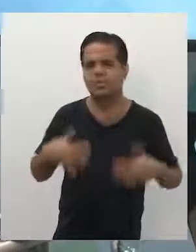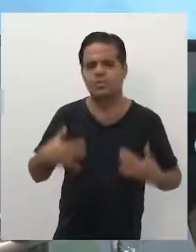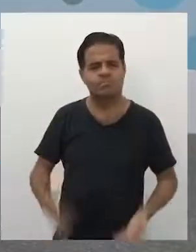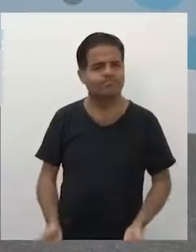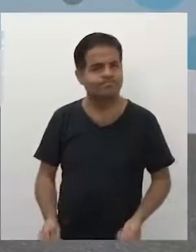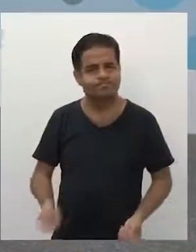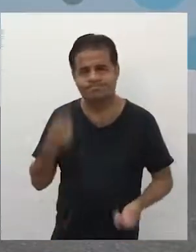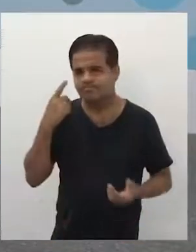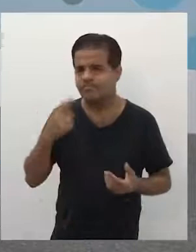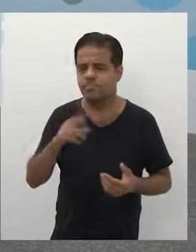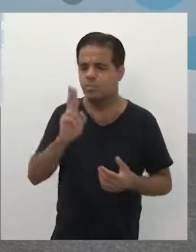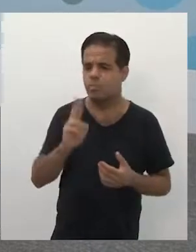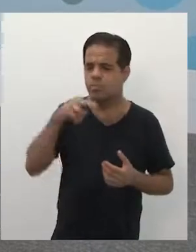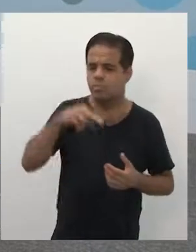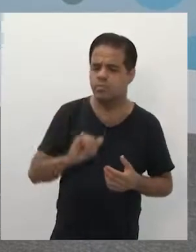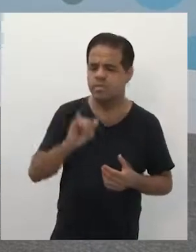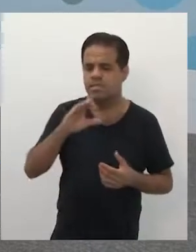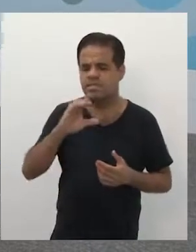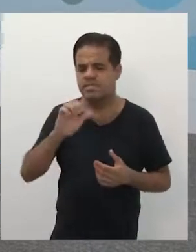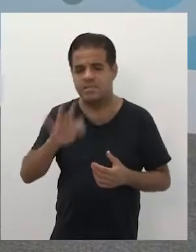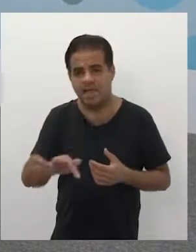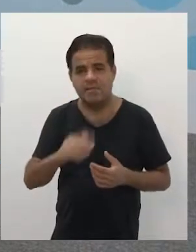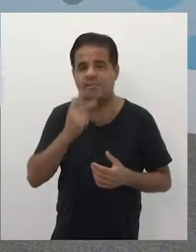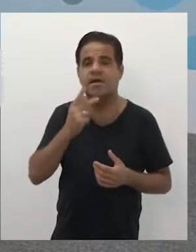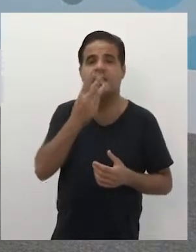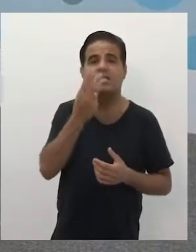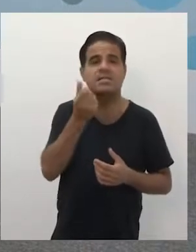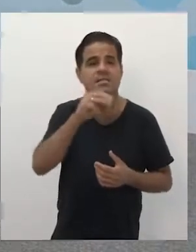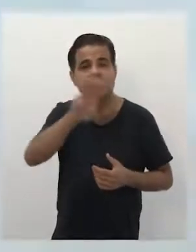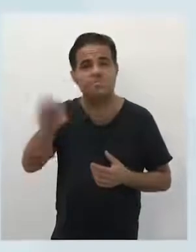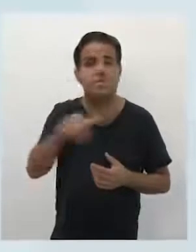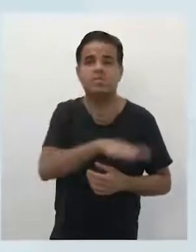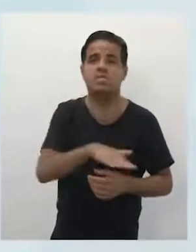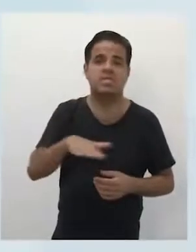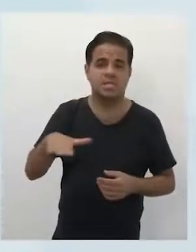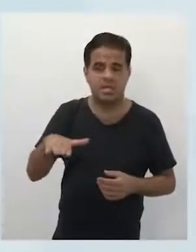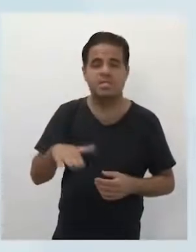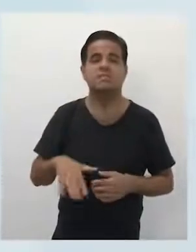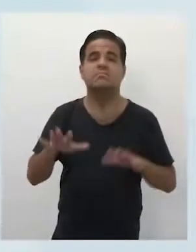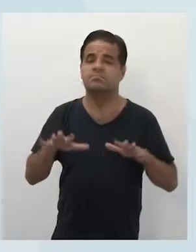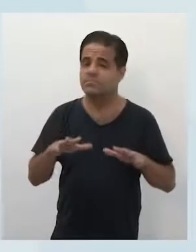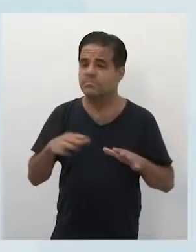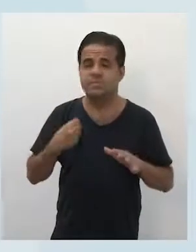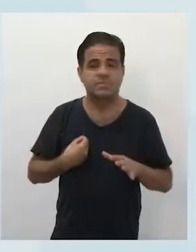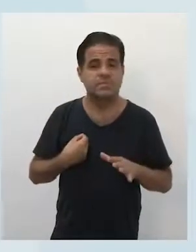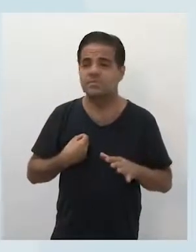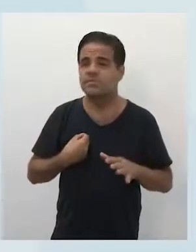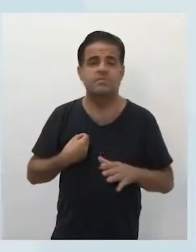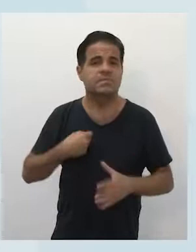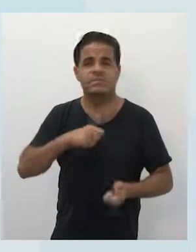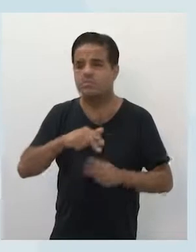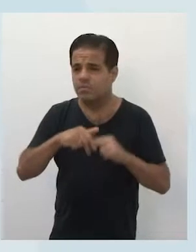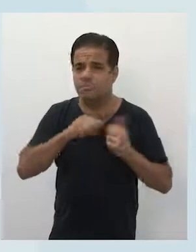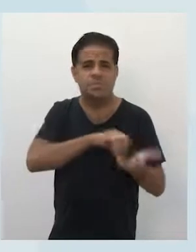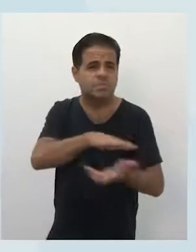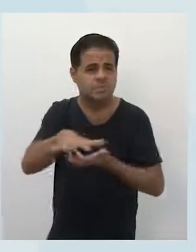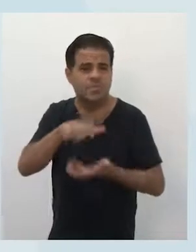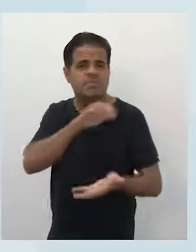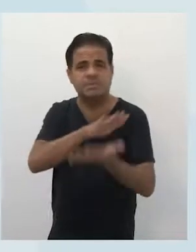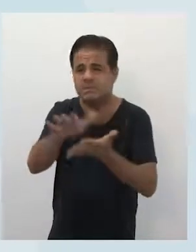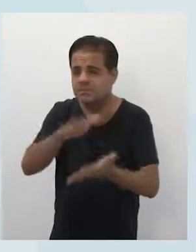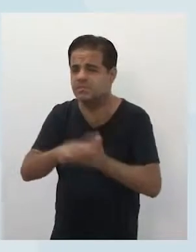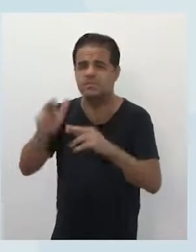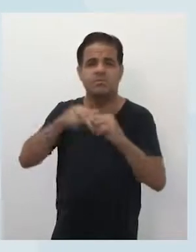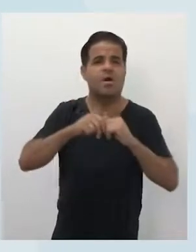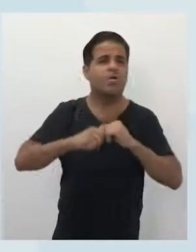Absurdo. O Unicef estima que 36 milhões de crianças, um número recorde, vivam deslocadas por conflitos, violência e